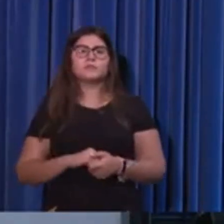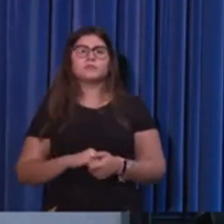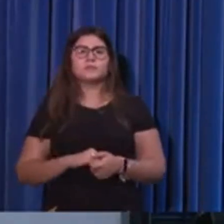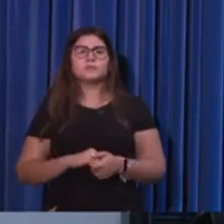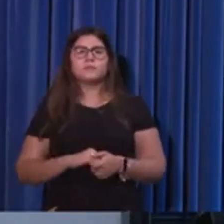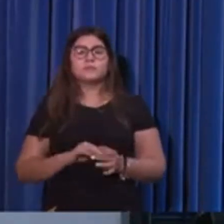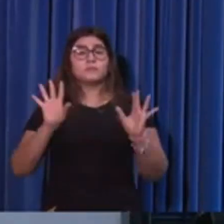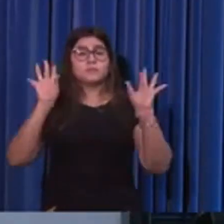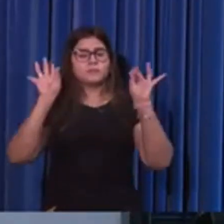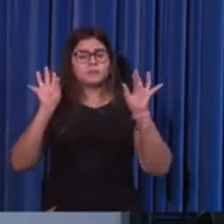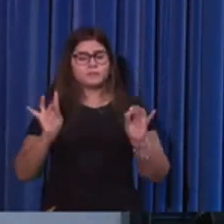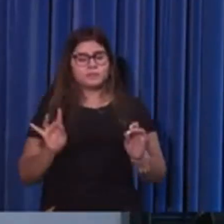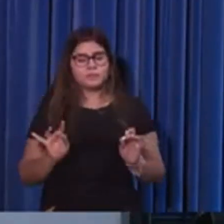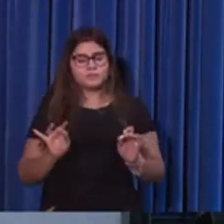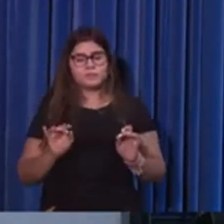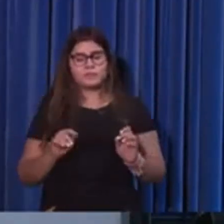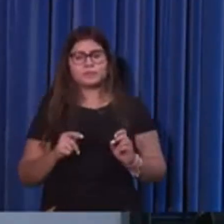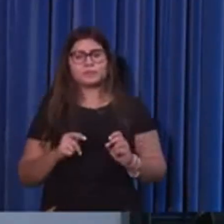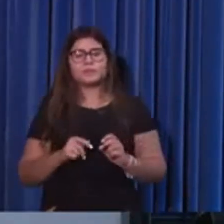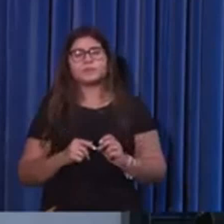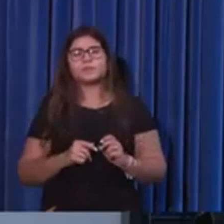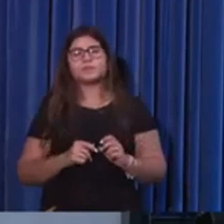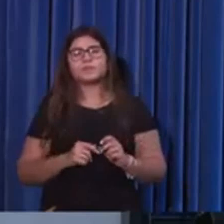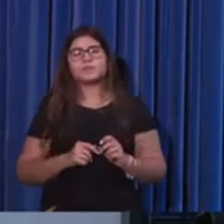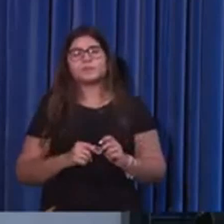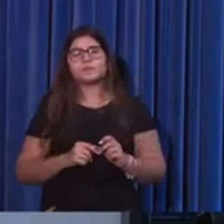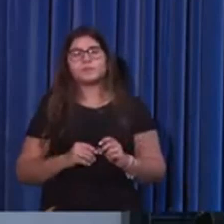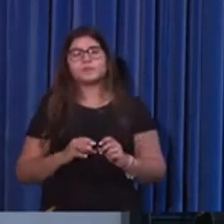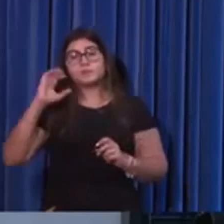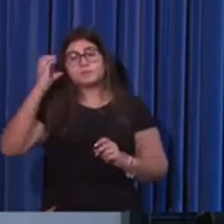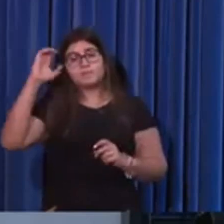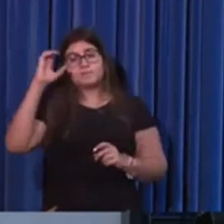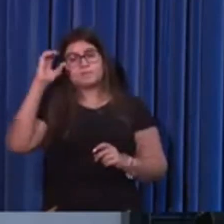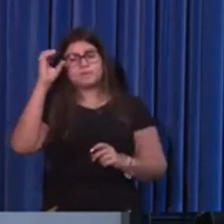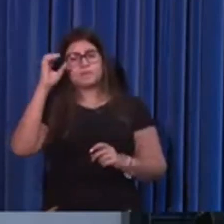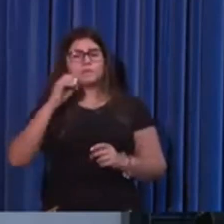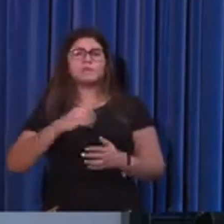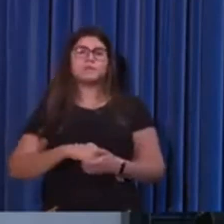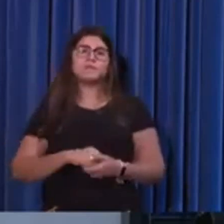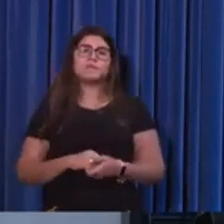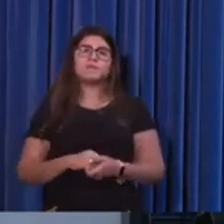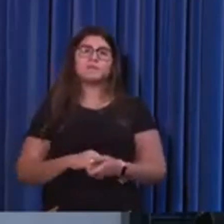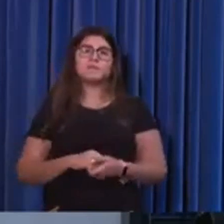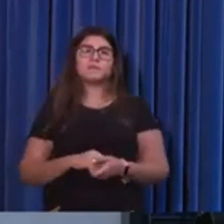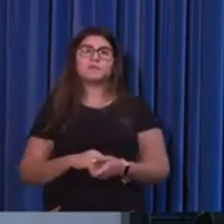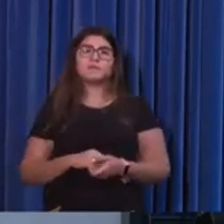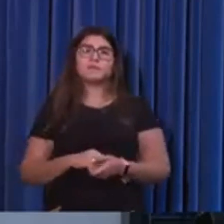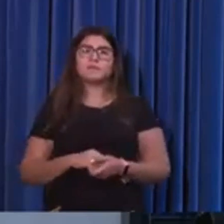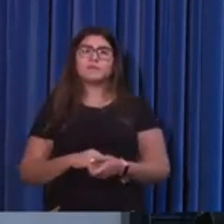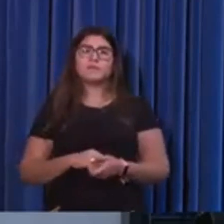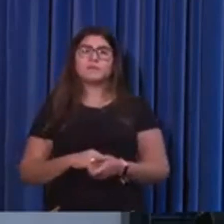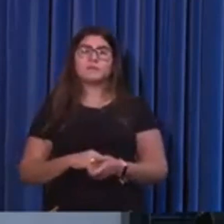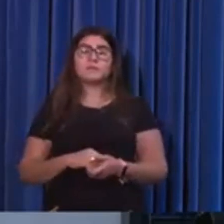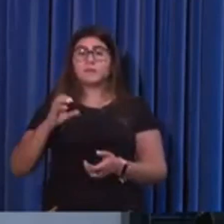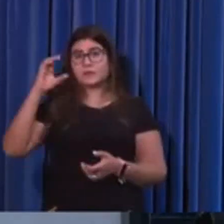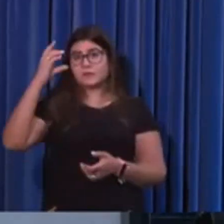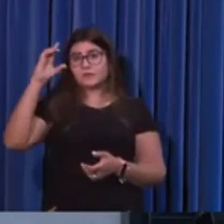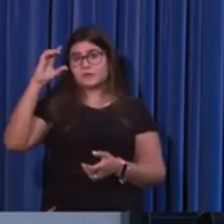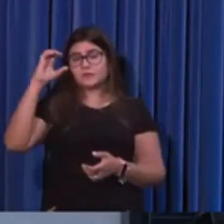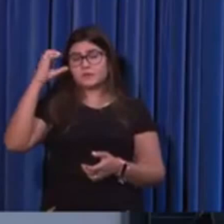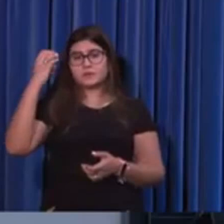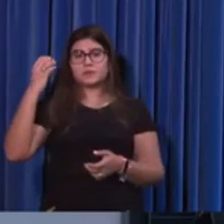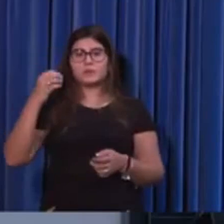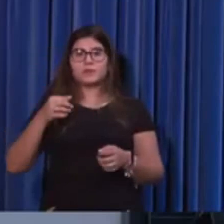Especialmente na sua dimensão da ciência moderna, a ciência se tornou